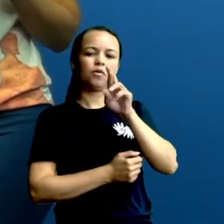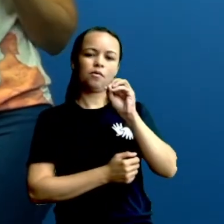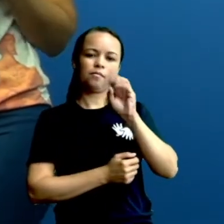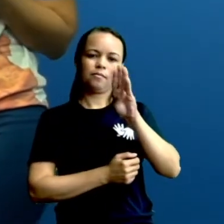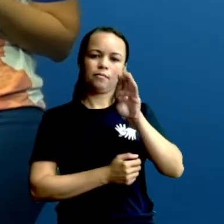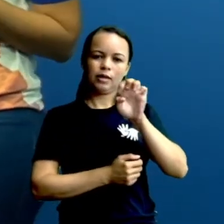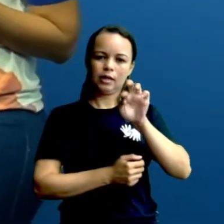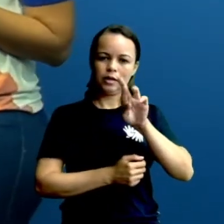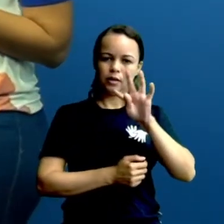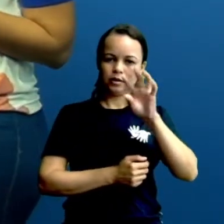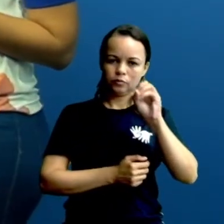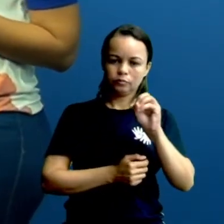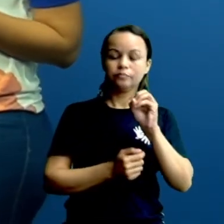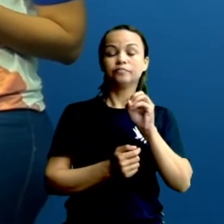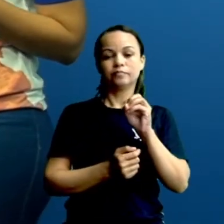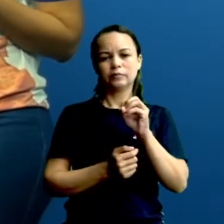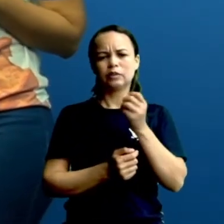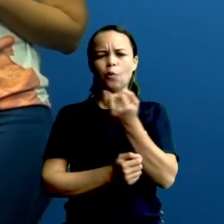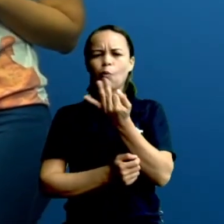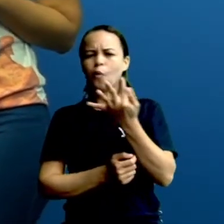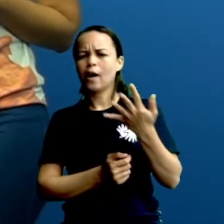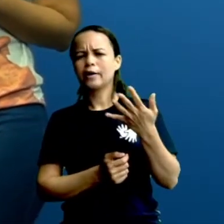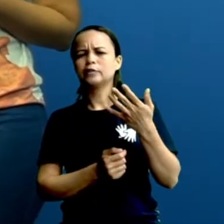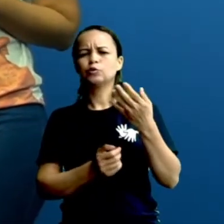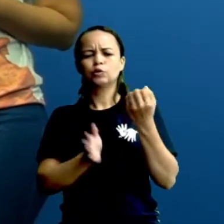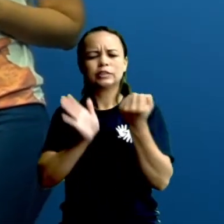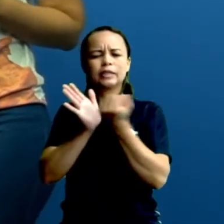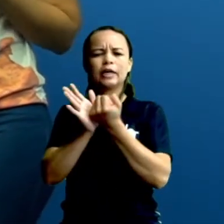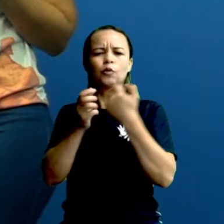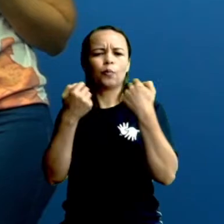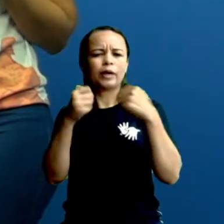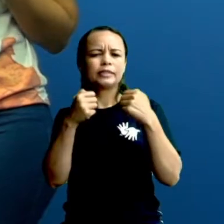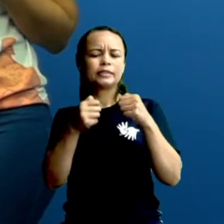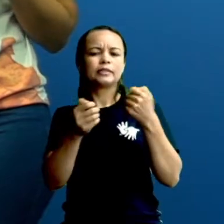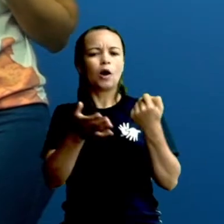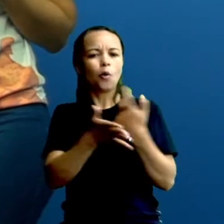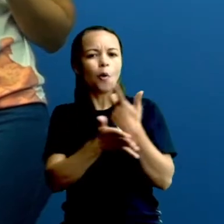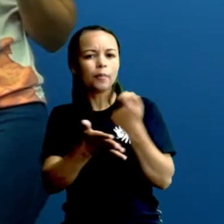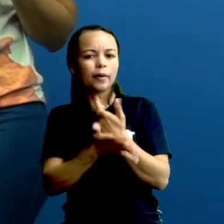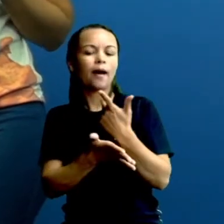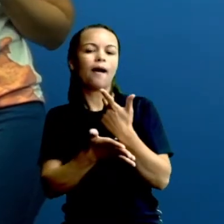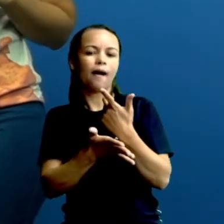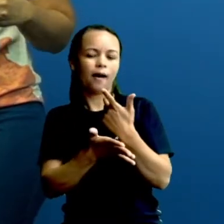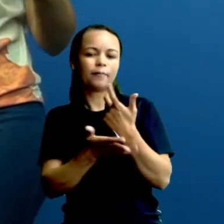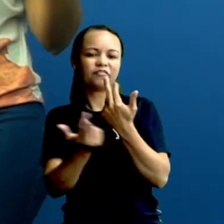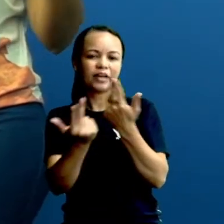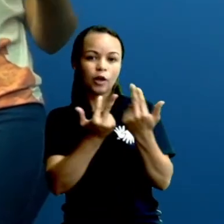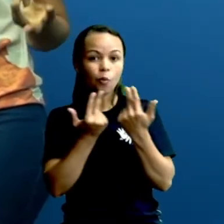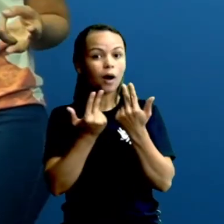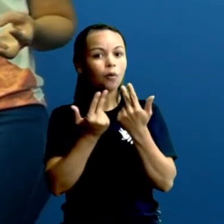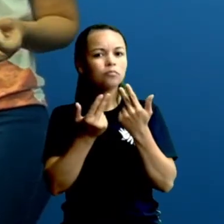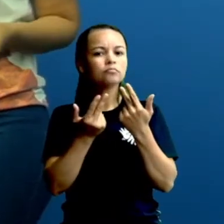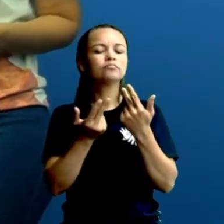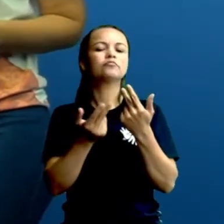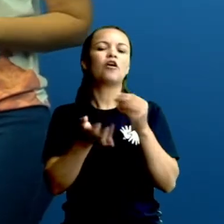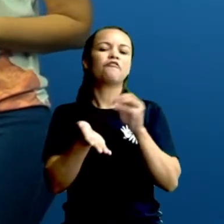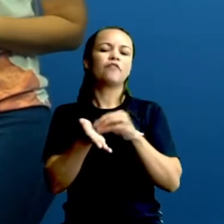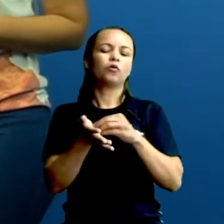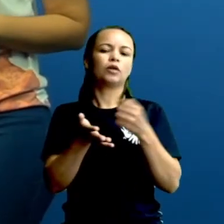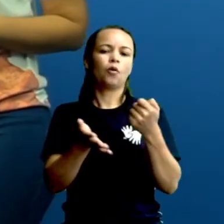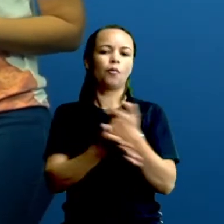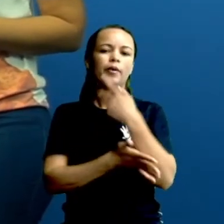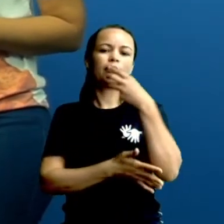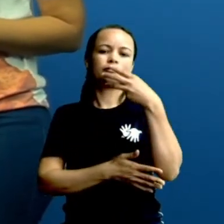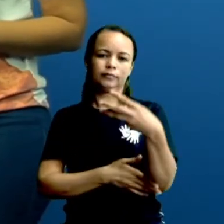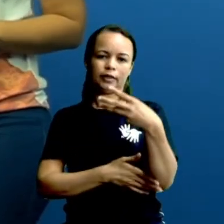Então, quantos selos Paulo precisa comprar ainda para poder ficar com a mesma quantidade de Roberto? 3 selos.